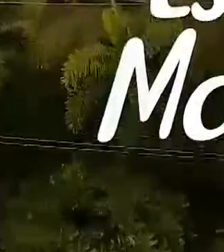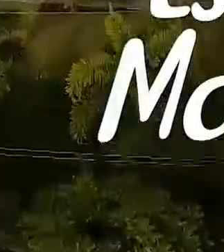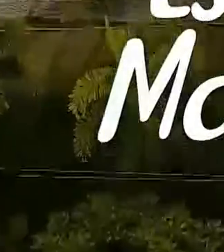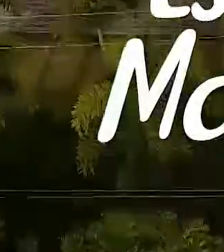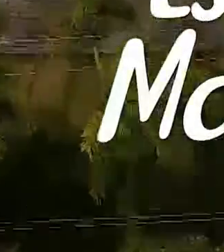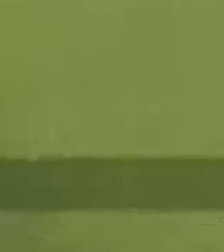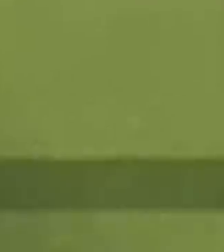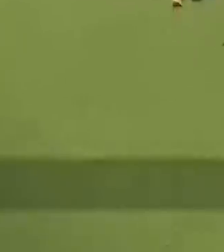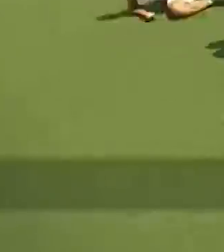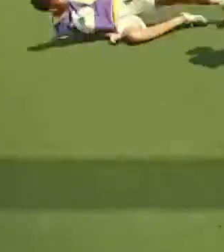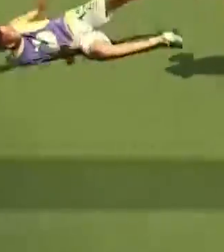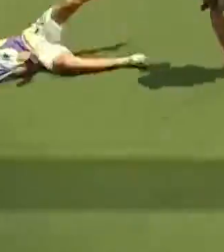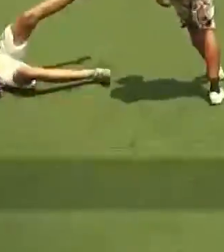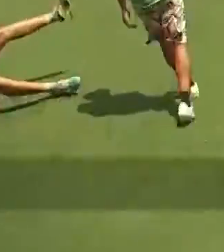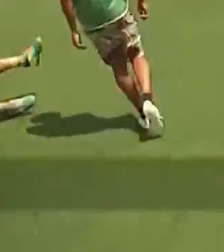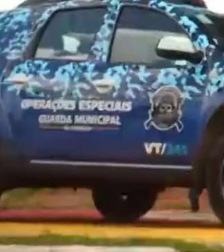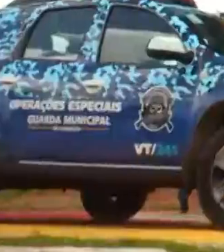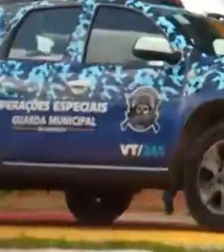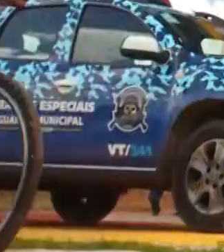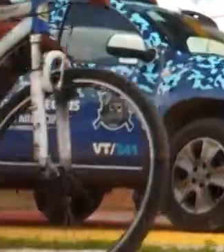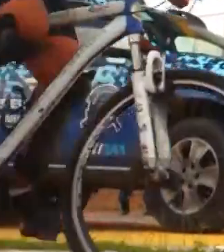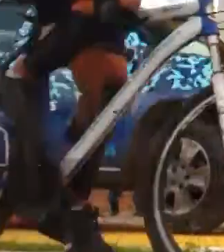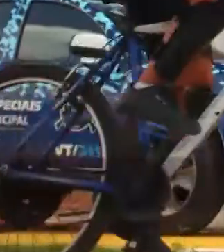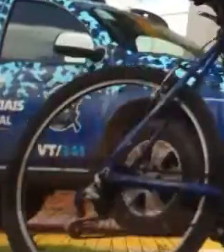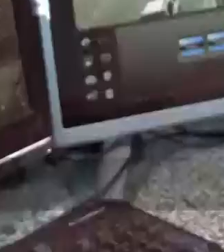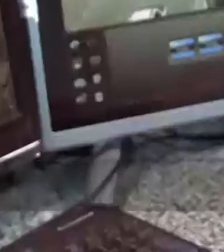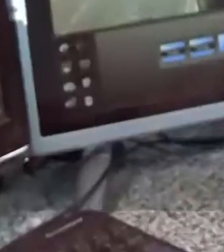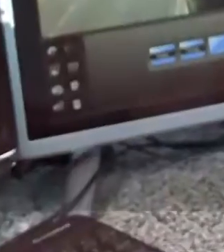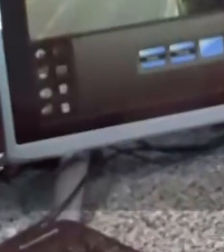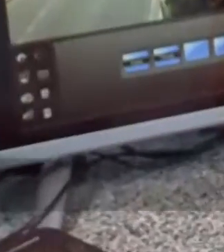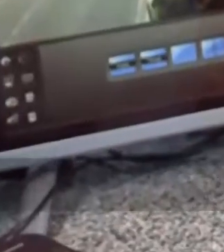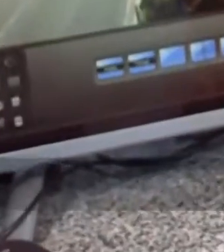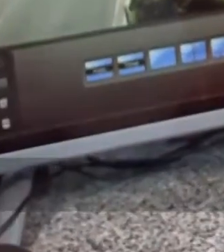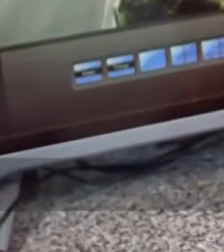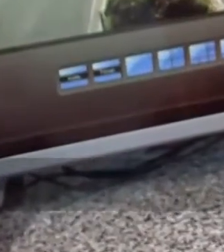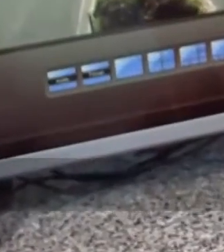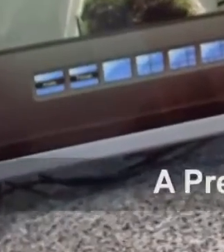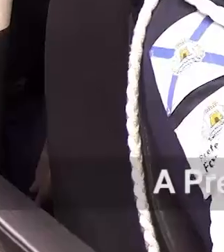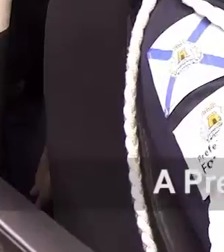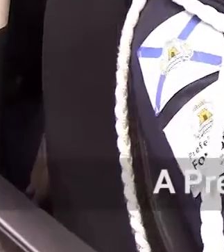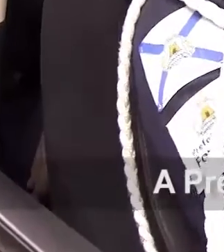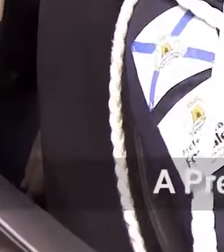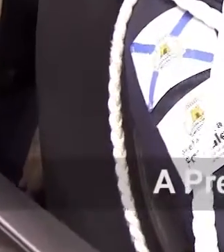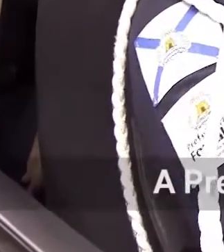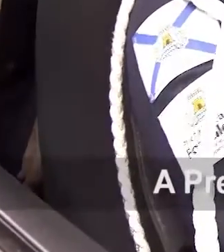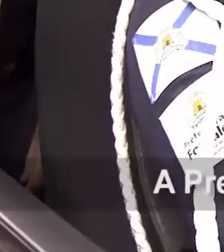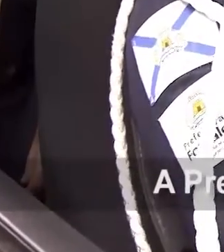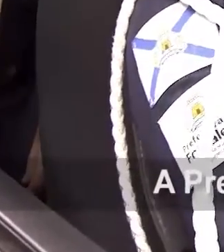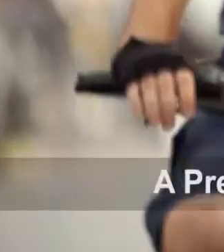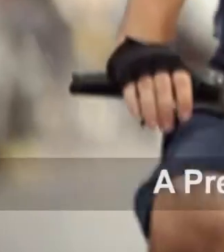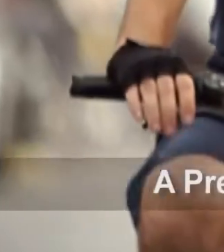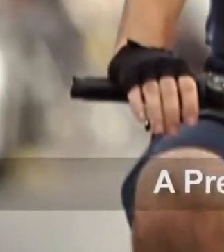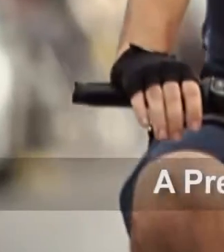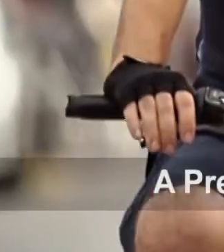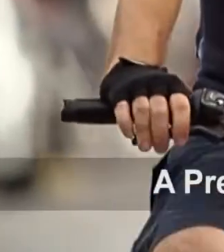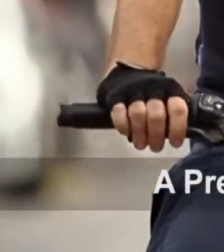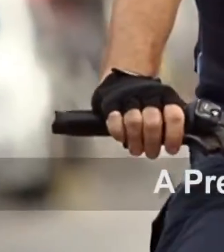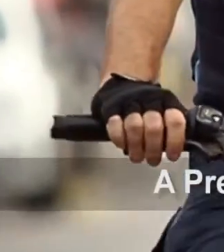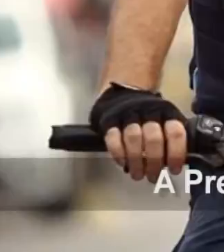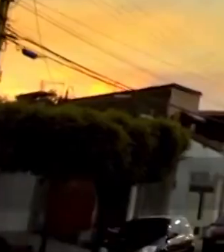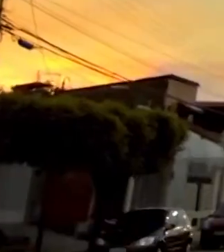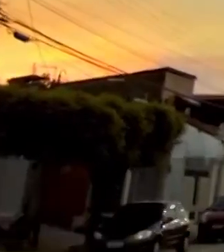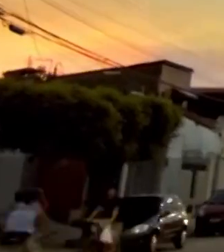escolas modelo. Faz novas areninhas e criou a primeira célula de proteção comunitária. A Prefeitura colabora na segurança com a